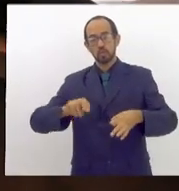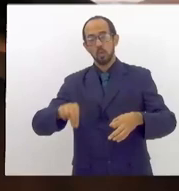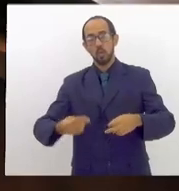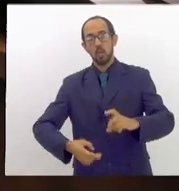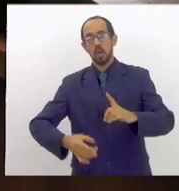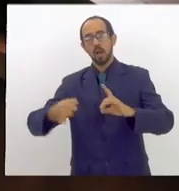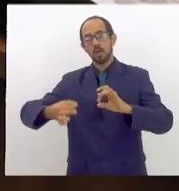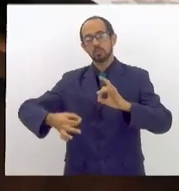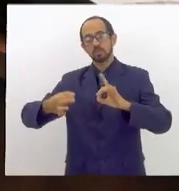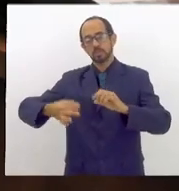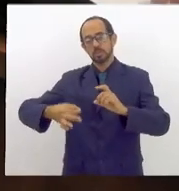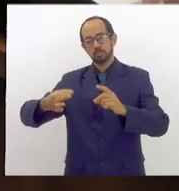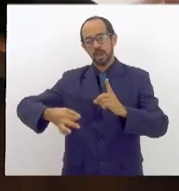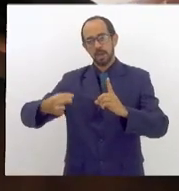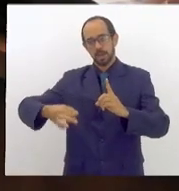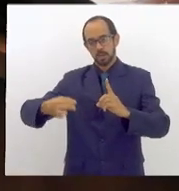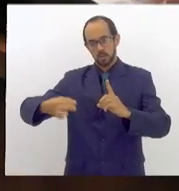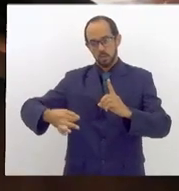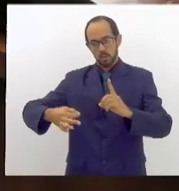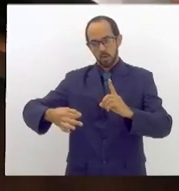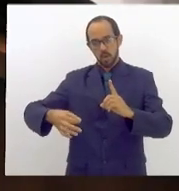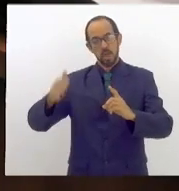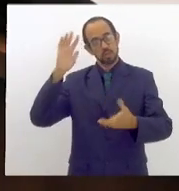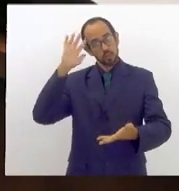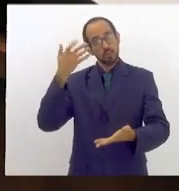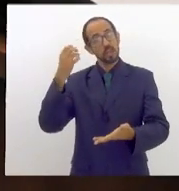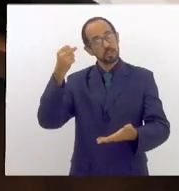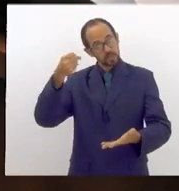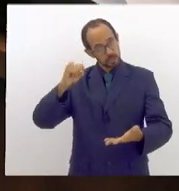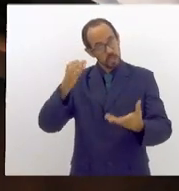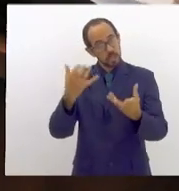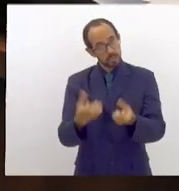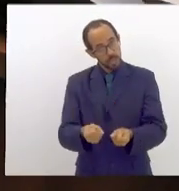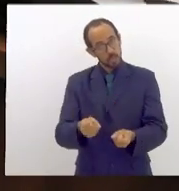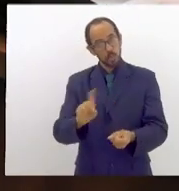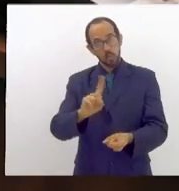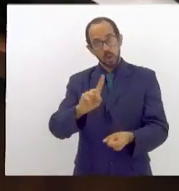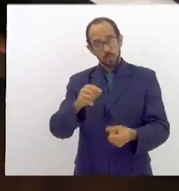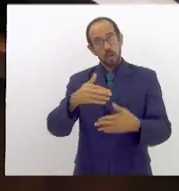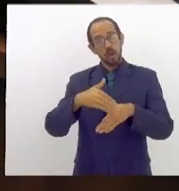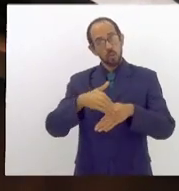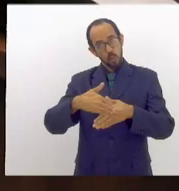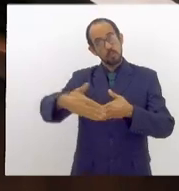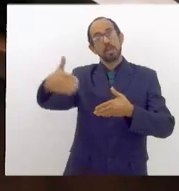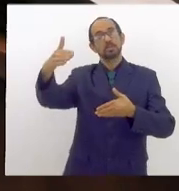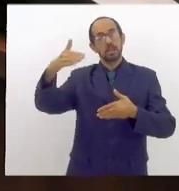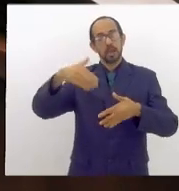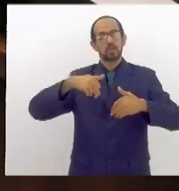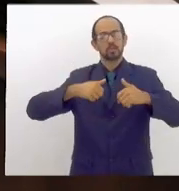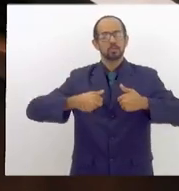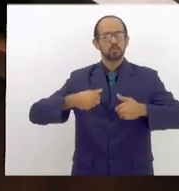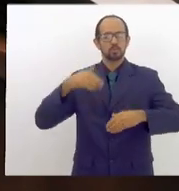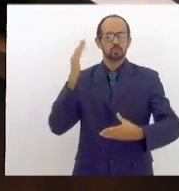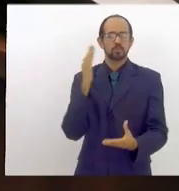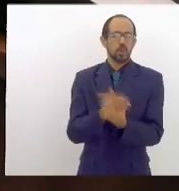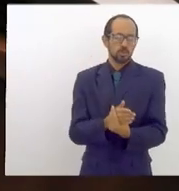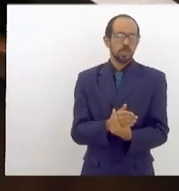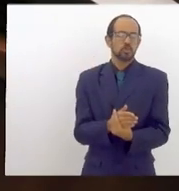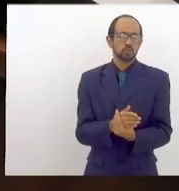decide se acatou ou não para abrir os procedimentos Então acho totalmente